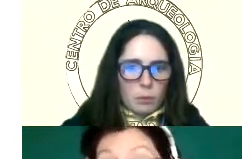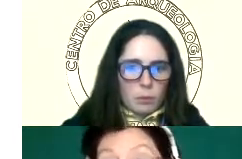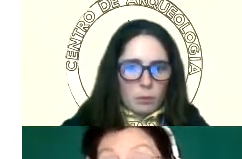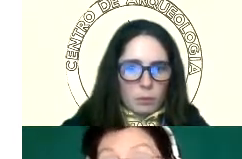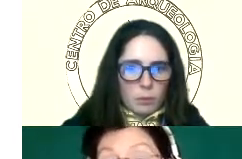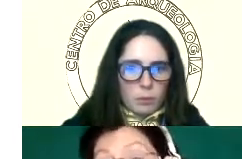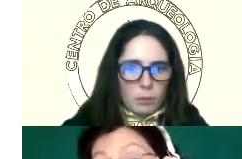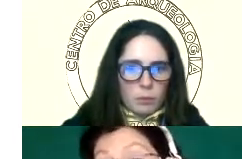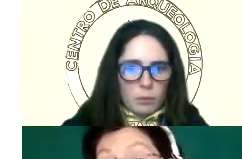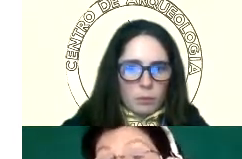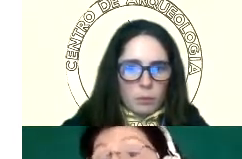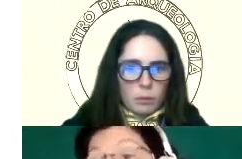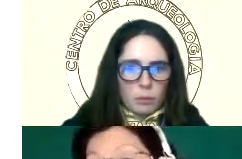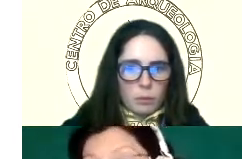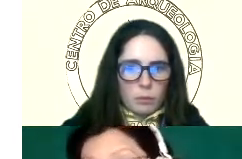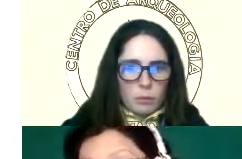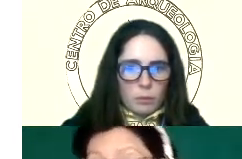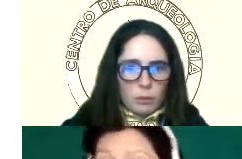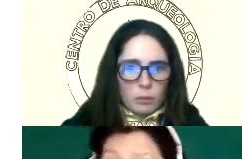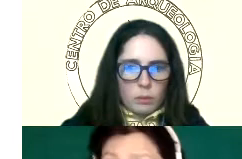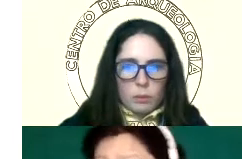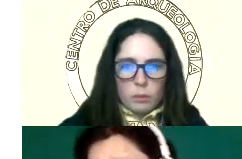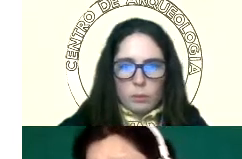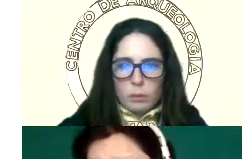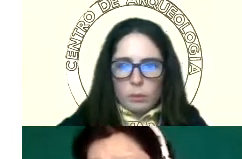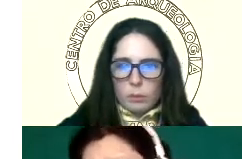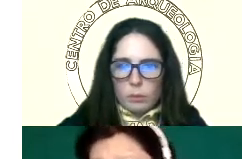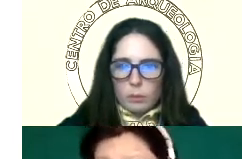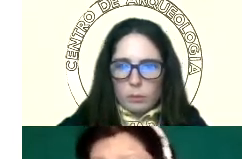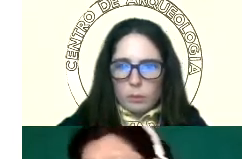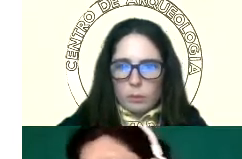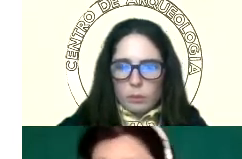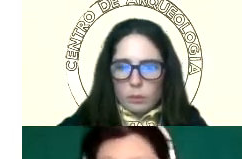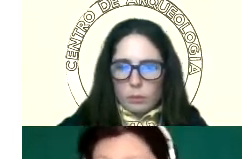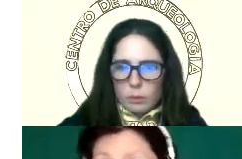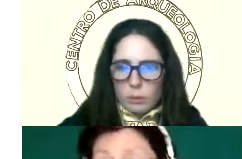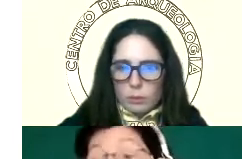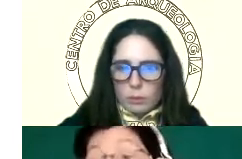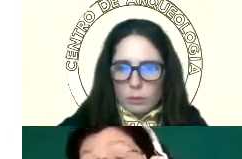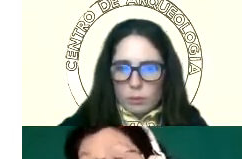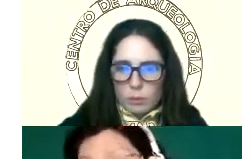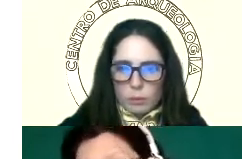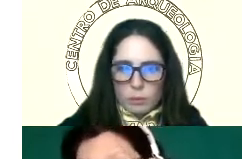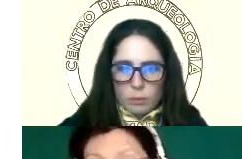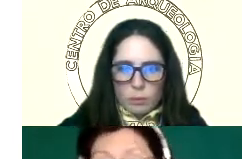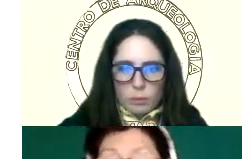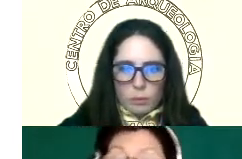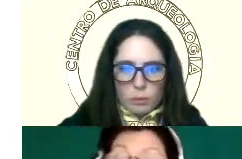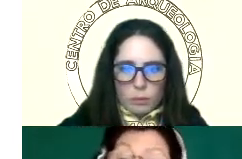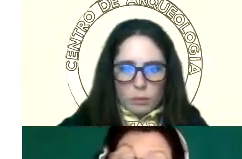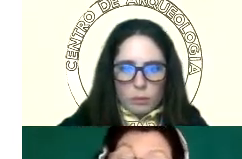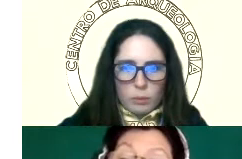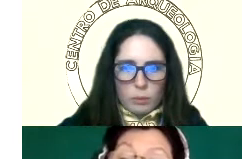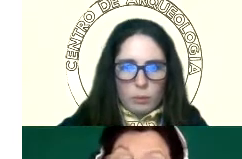chamar-se Building Information Modeling, dados construtivos, dados históricos, enfim, dados que não são geométricos